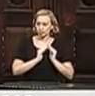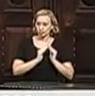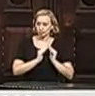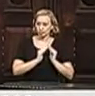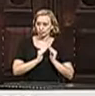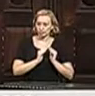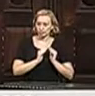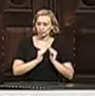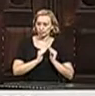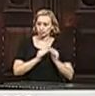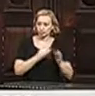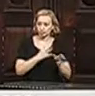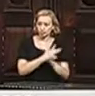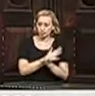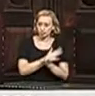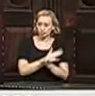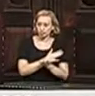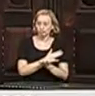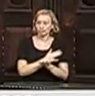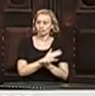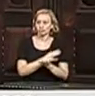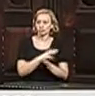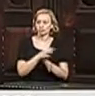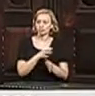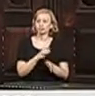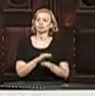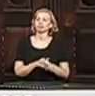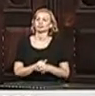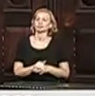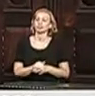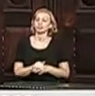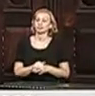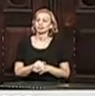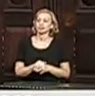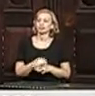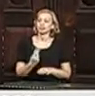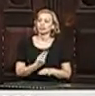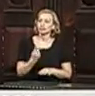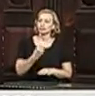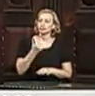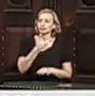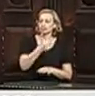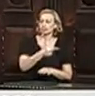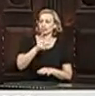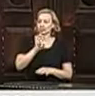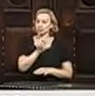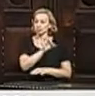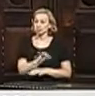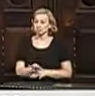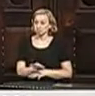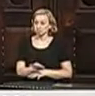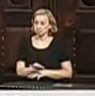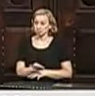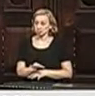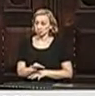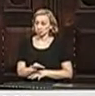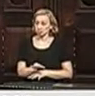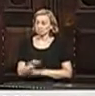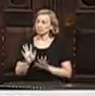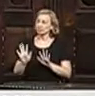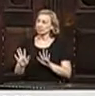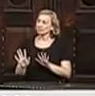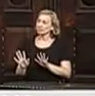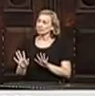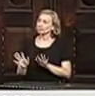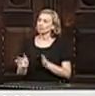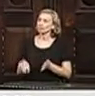médio acima da inflação acumulada foi 25%. Agora,